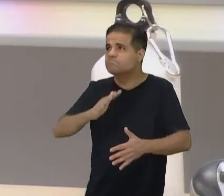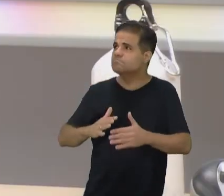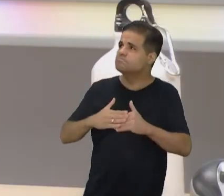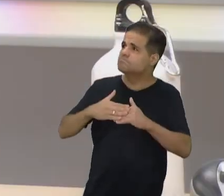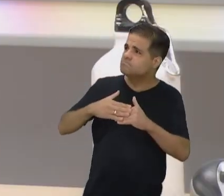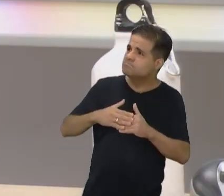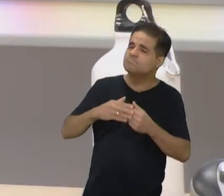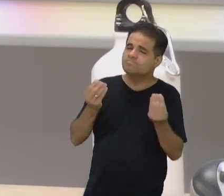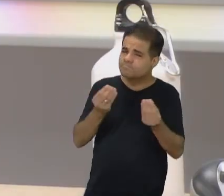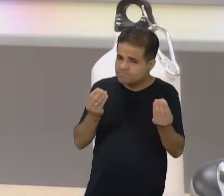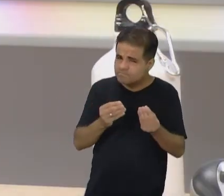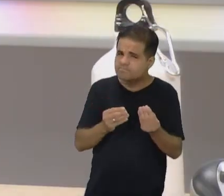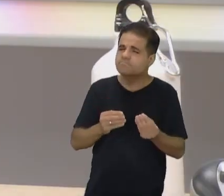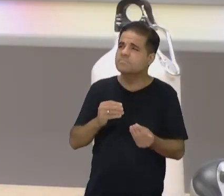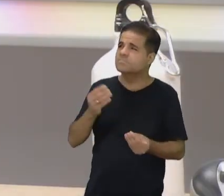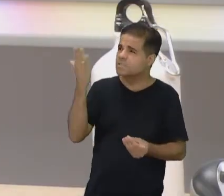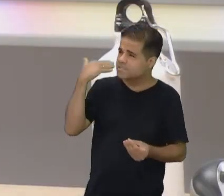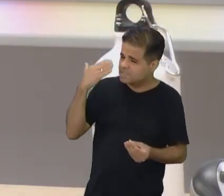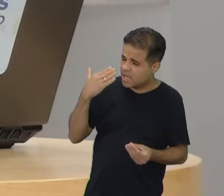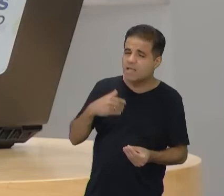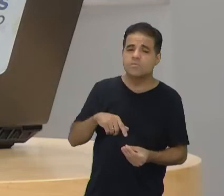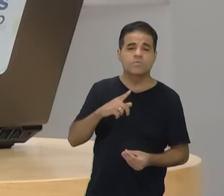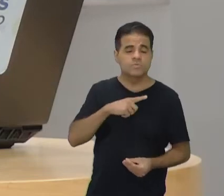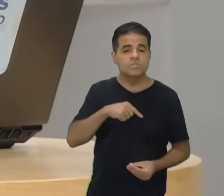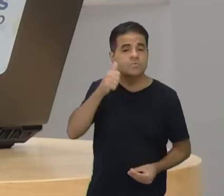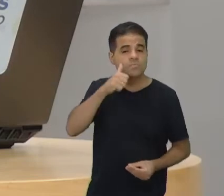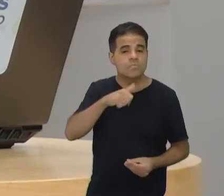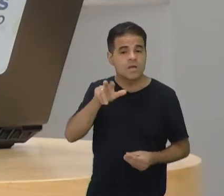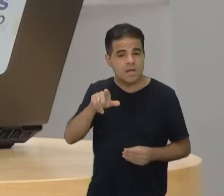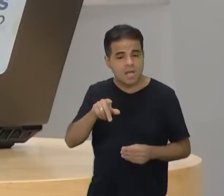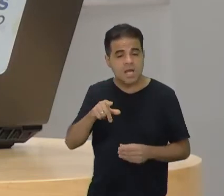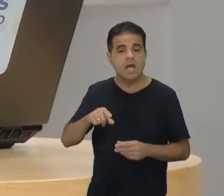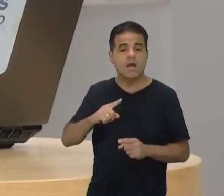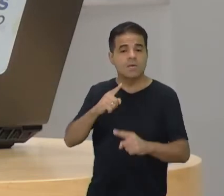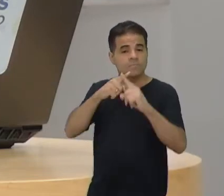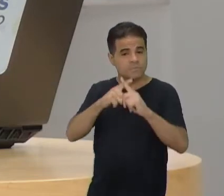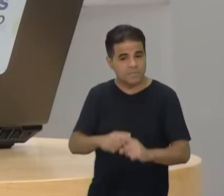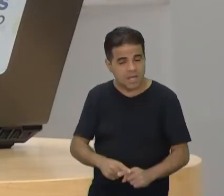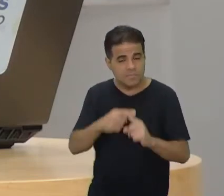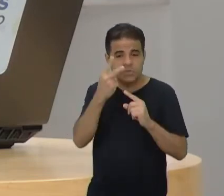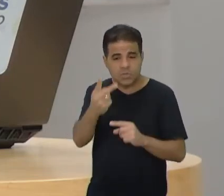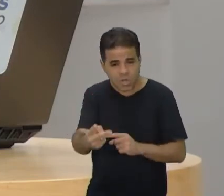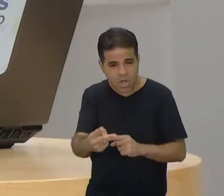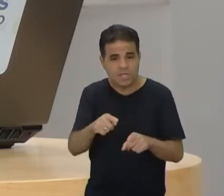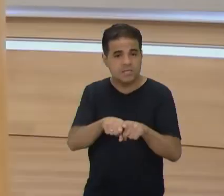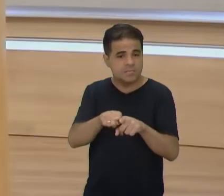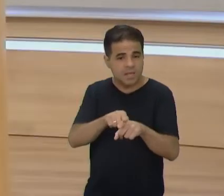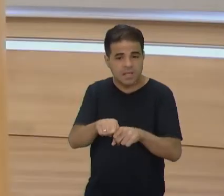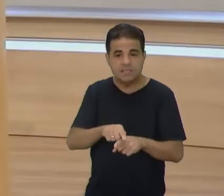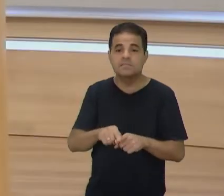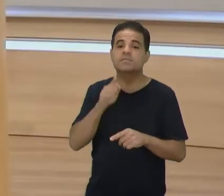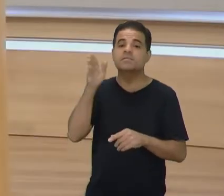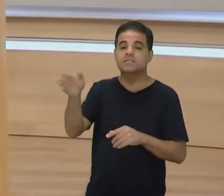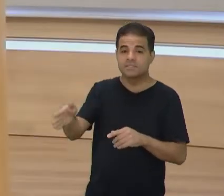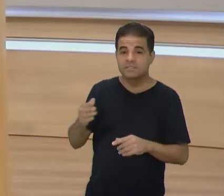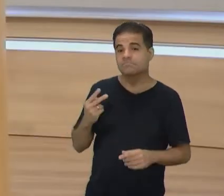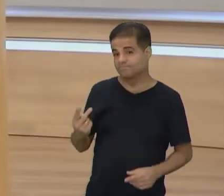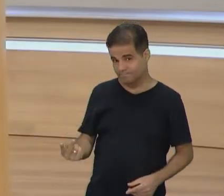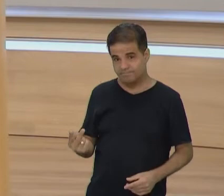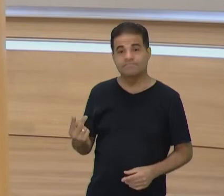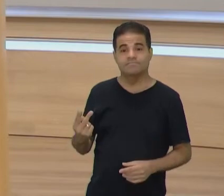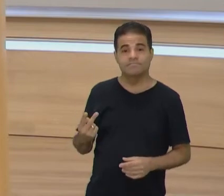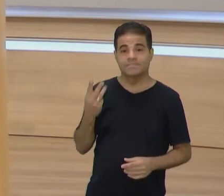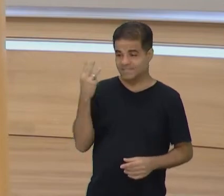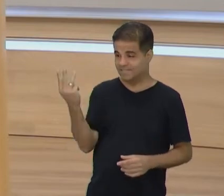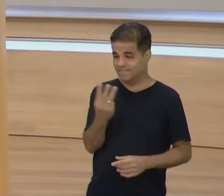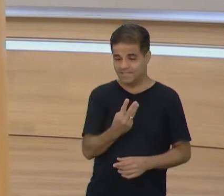mais, porque, né, antigamente... E eu ainda tinha uma irmã, então multiplica isso por 2. Então, 2 irmãos, então... Sim, ela ainda era... Elas